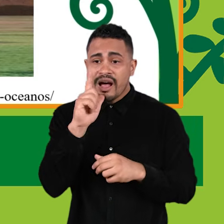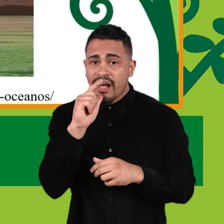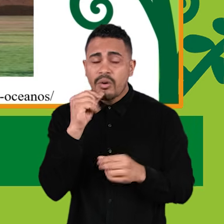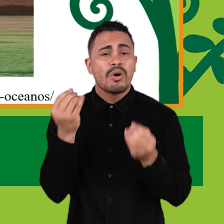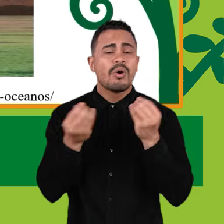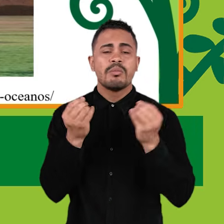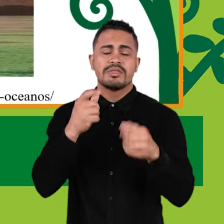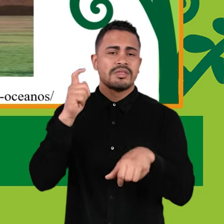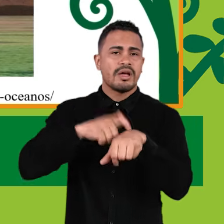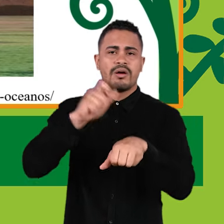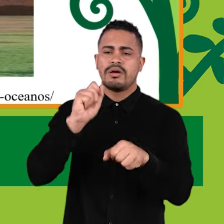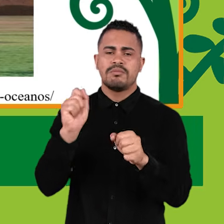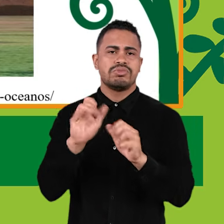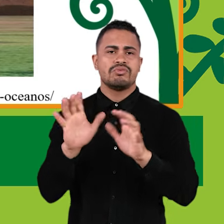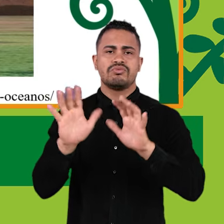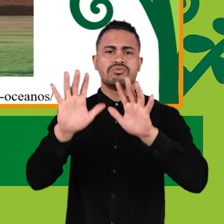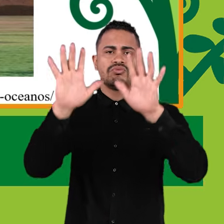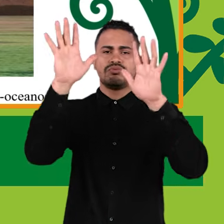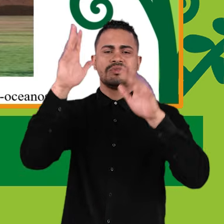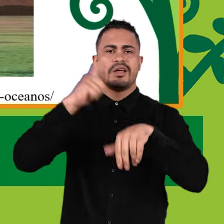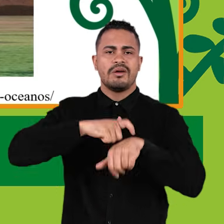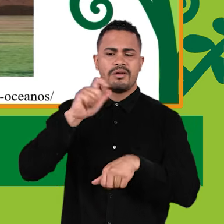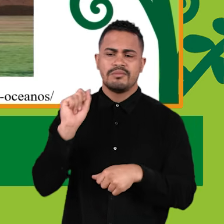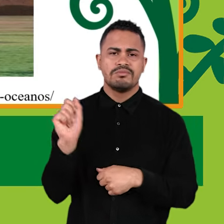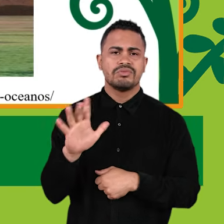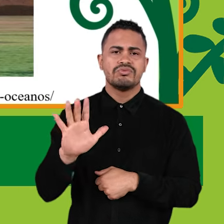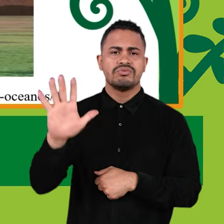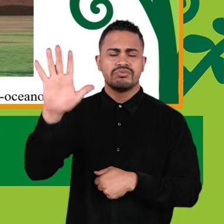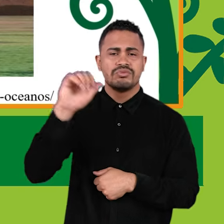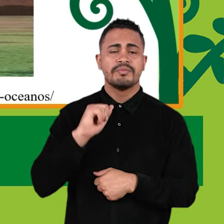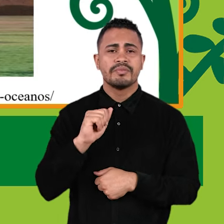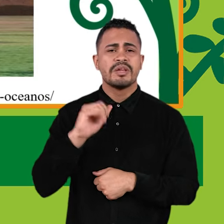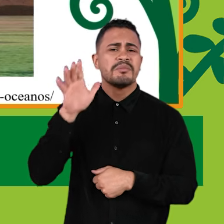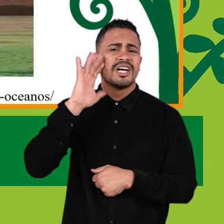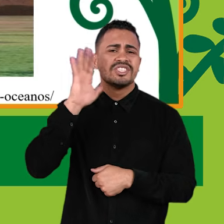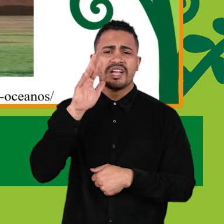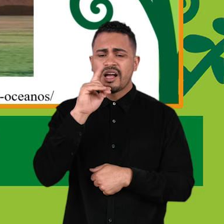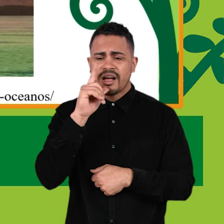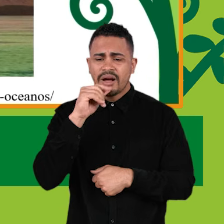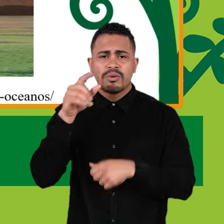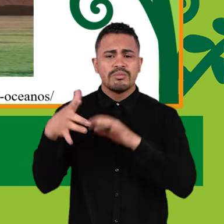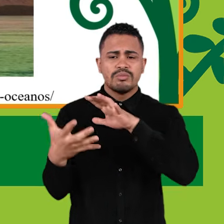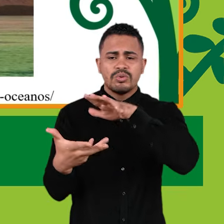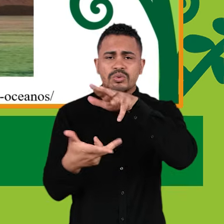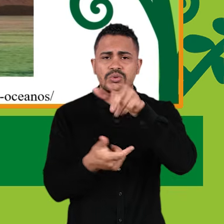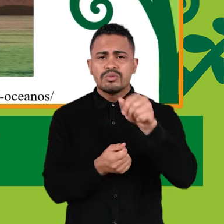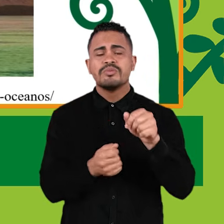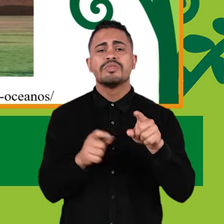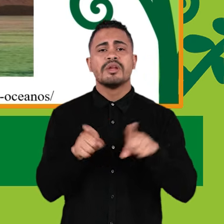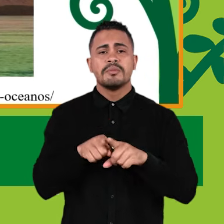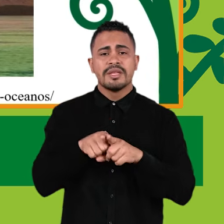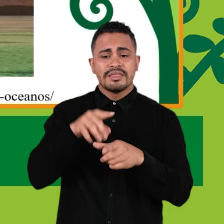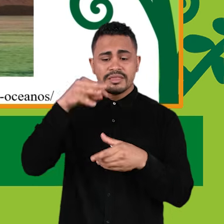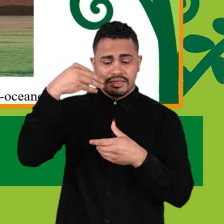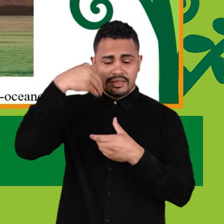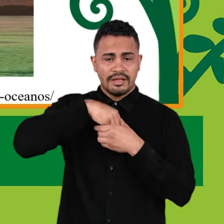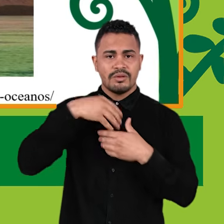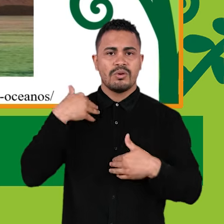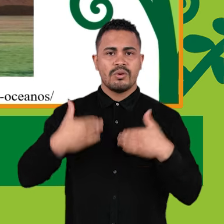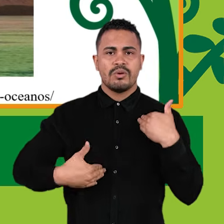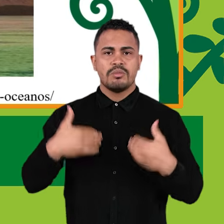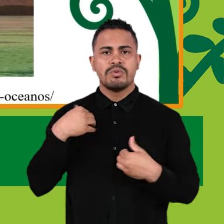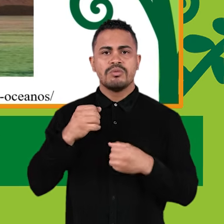ela evaporava imediatamente. Então, quando ela evaporava, você imagina toda a água do nosso planeta, inclusive a água que está dentro da